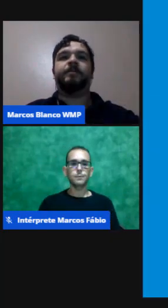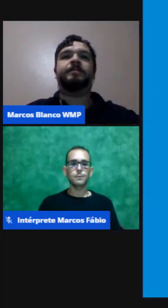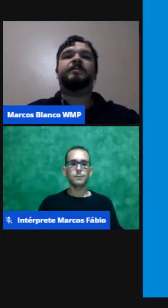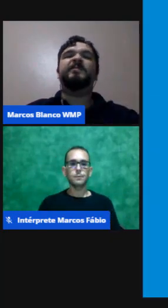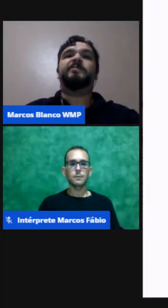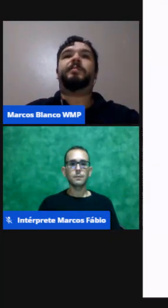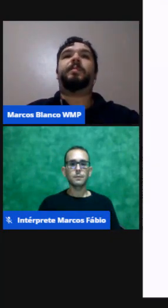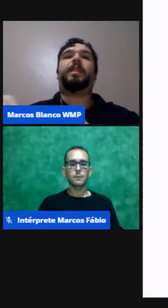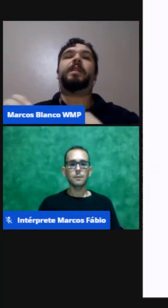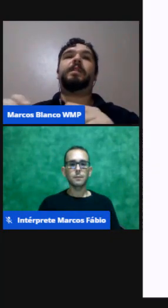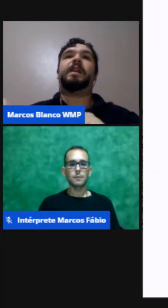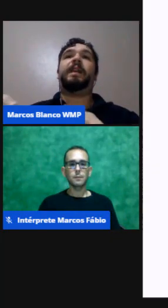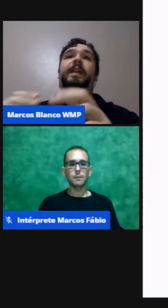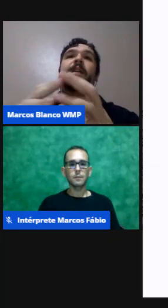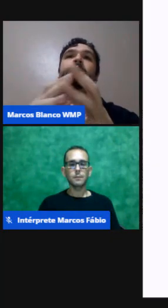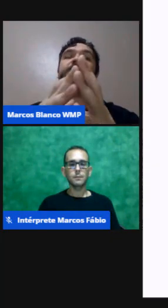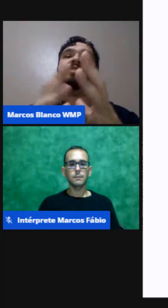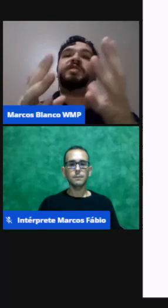Perdão.